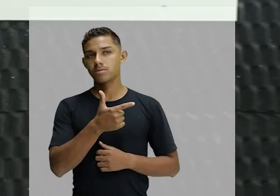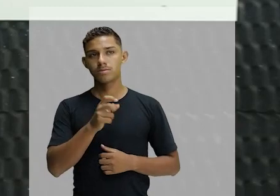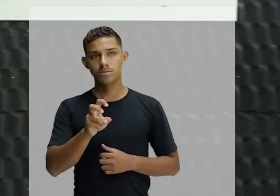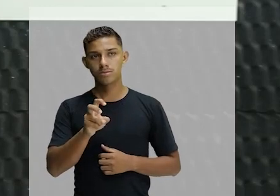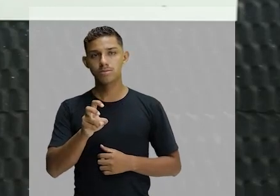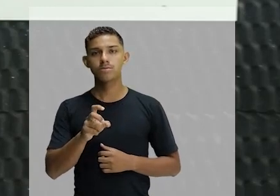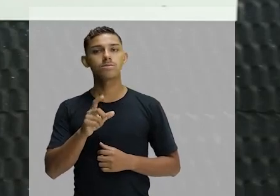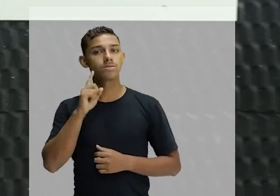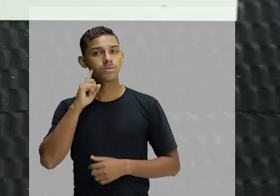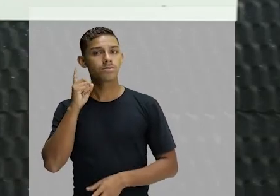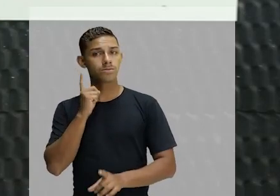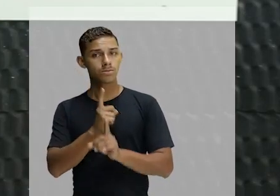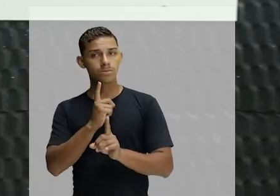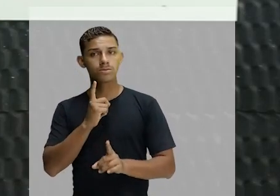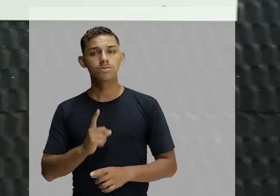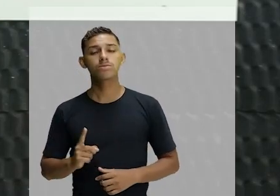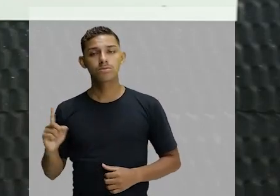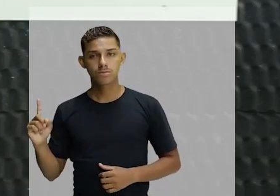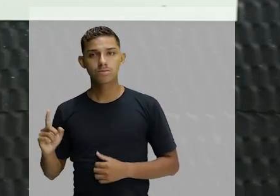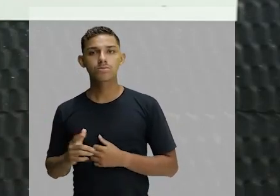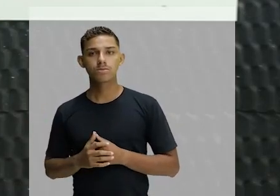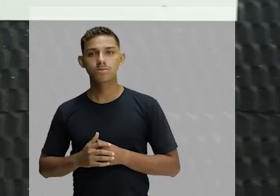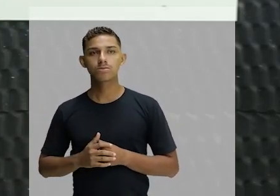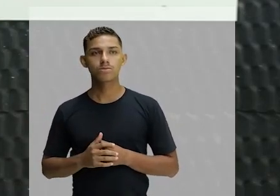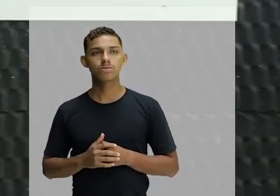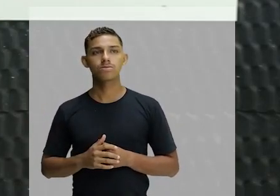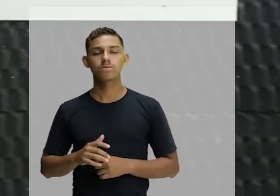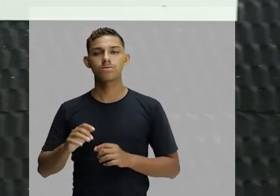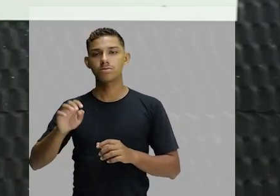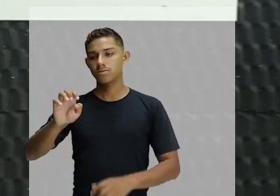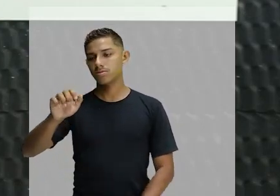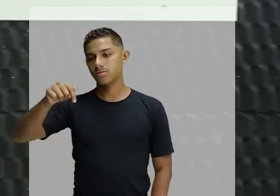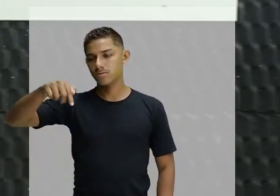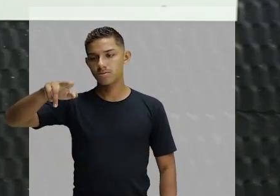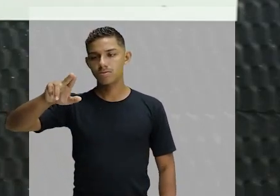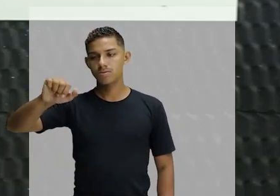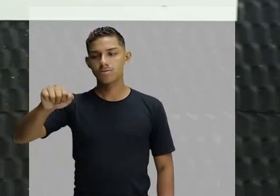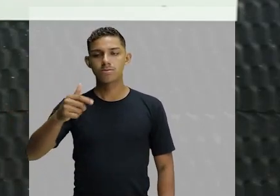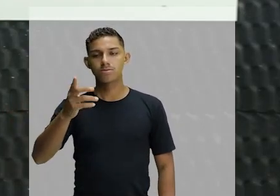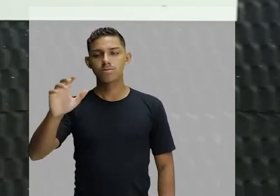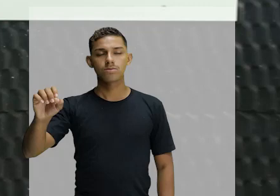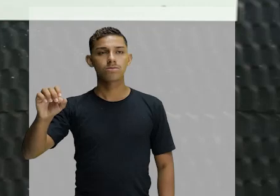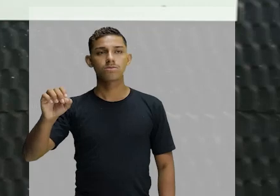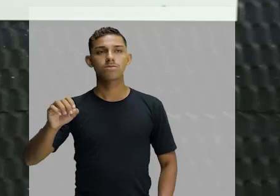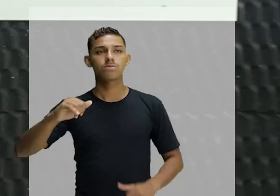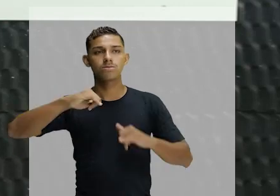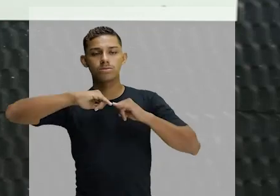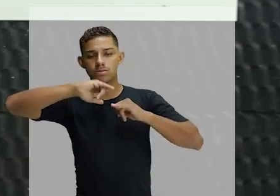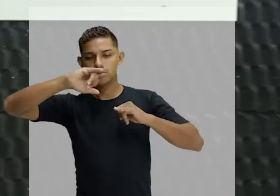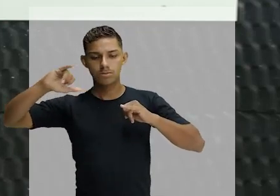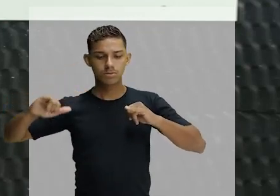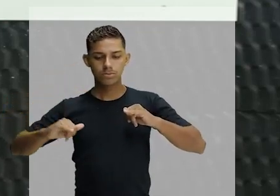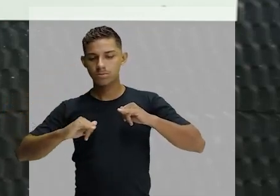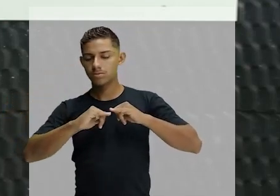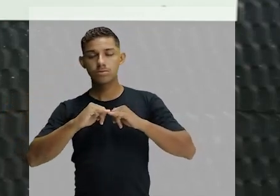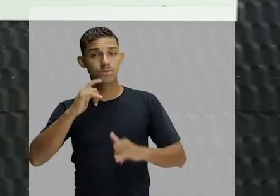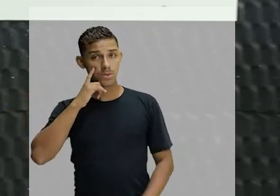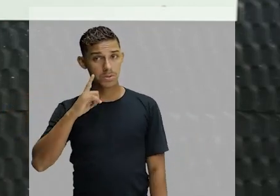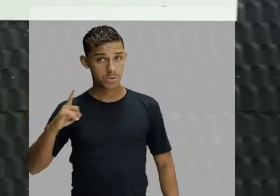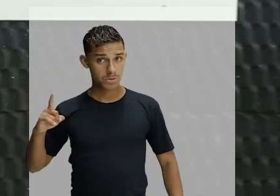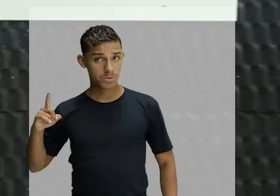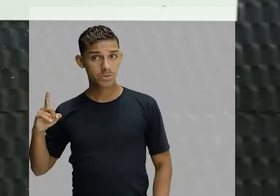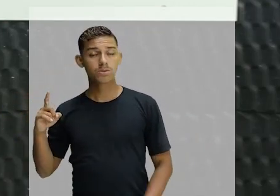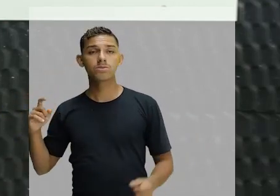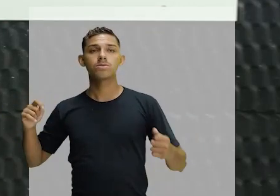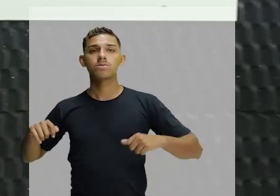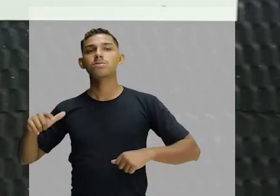Então, eu encontrei aí a minha equação da circunferência. Veja que essa questão